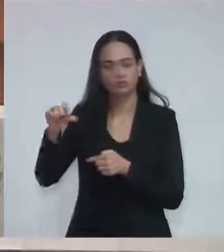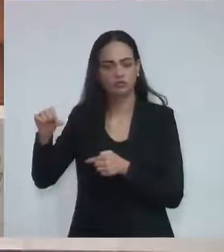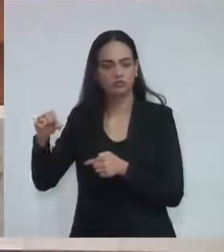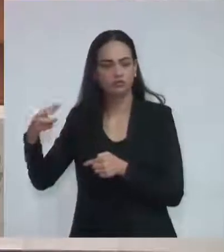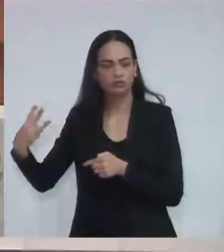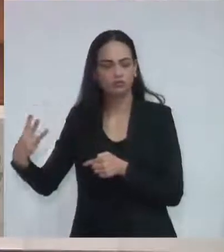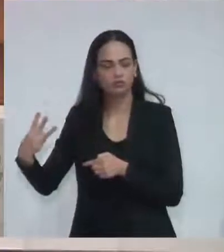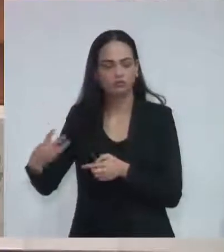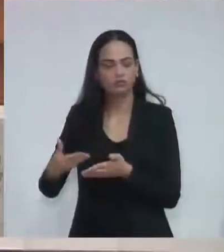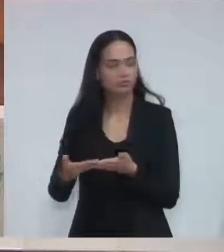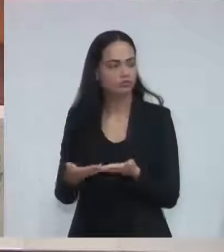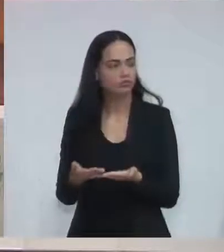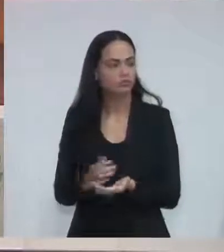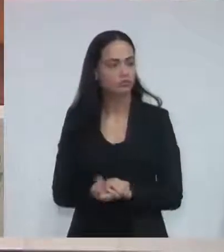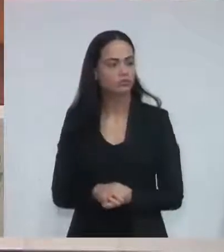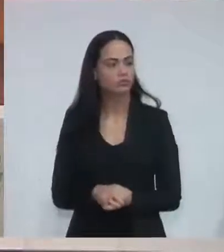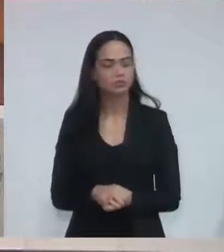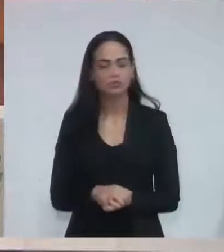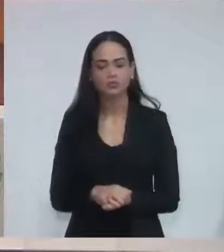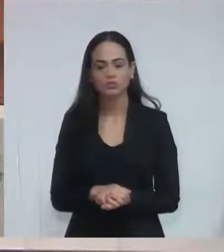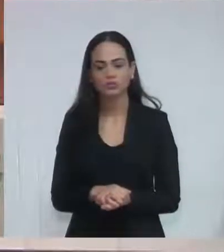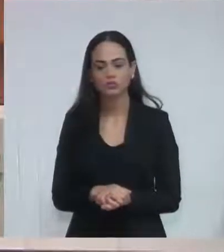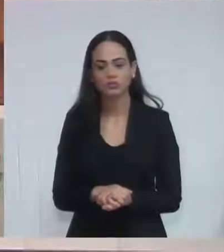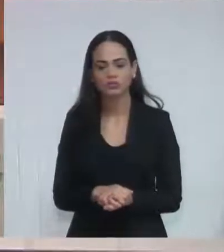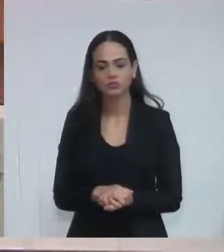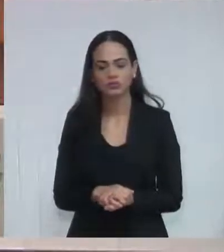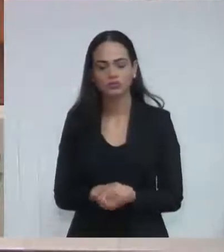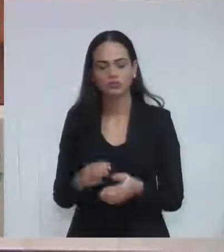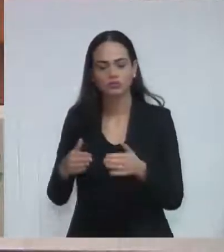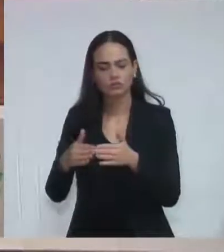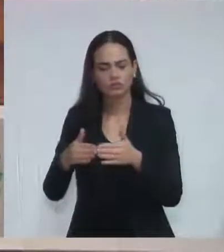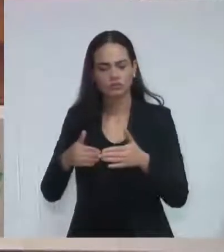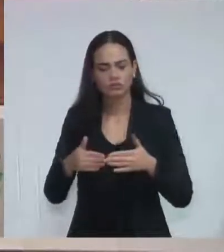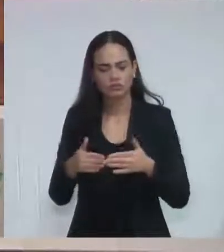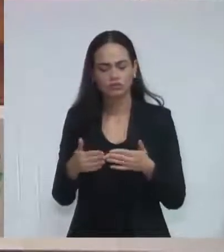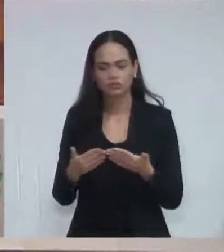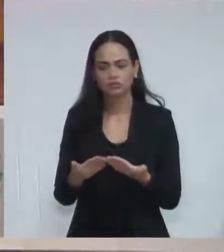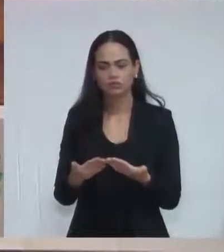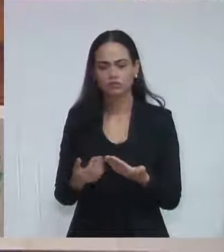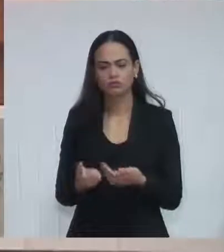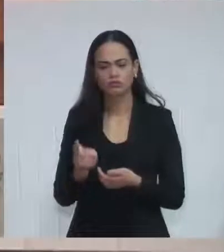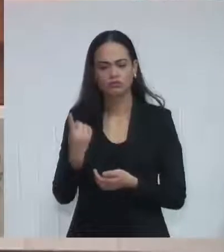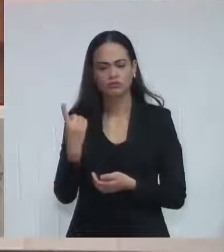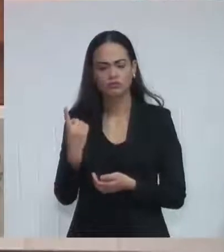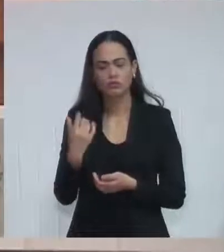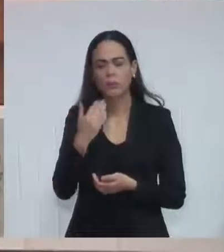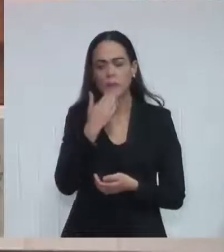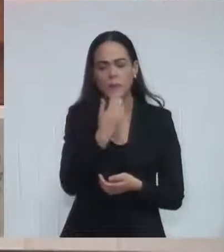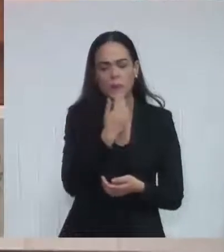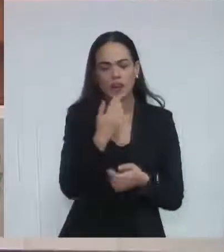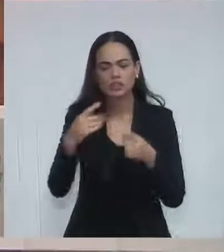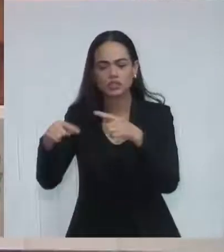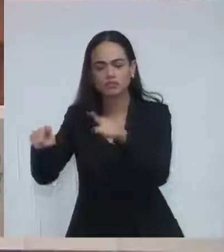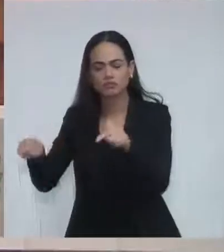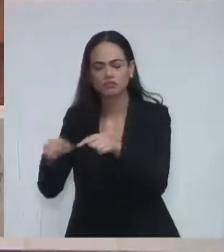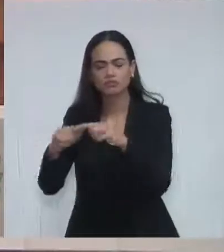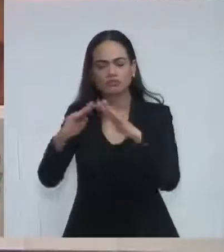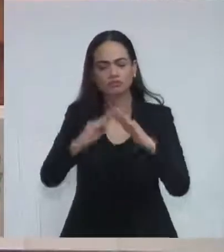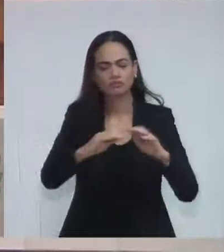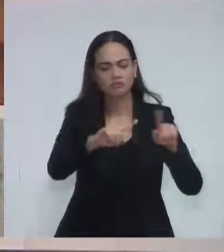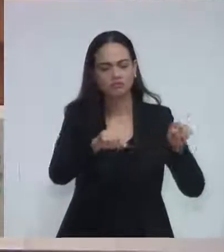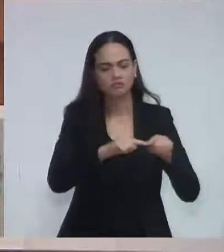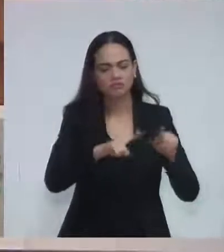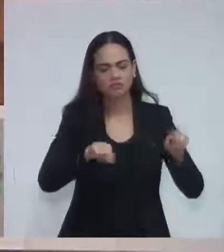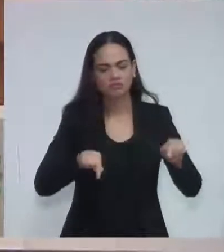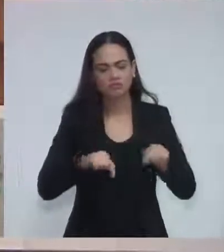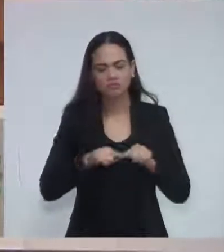apresenta em demasiado desarrazoado, além de requisitar dados sigilosos de todos os munícipes,